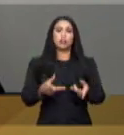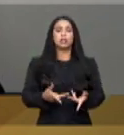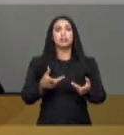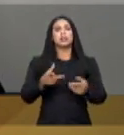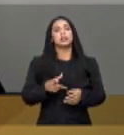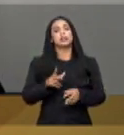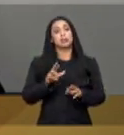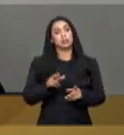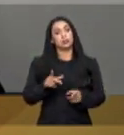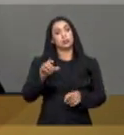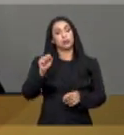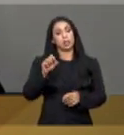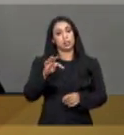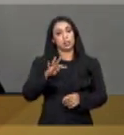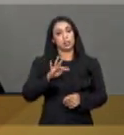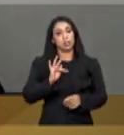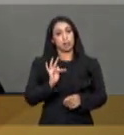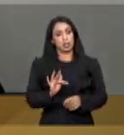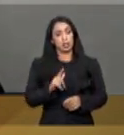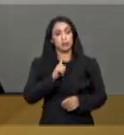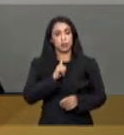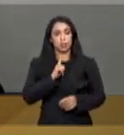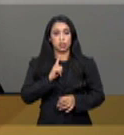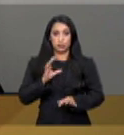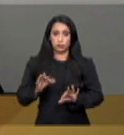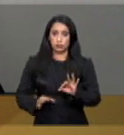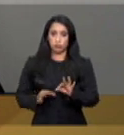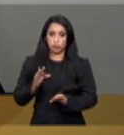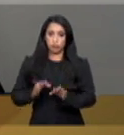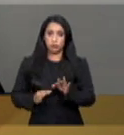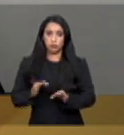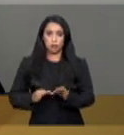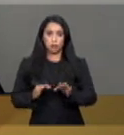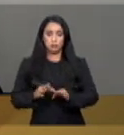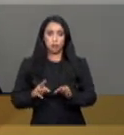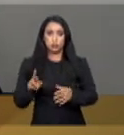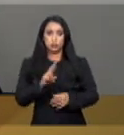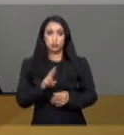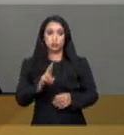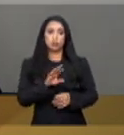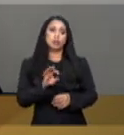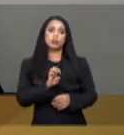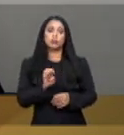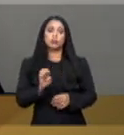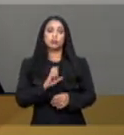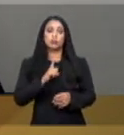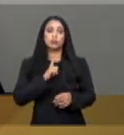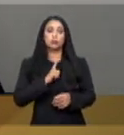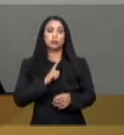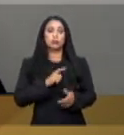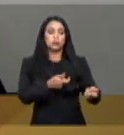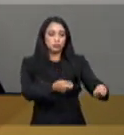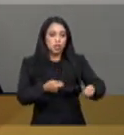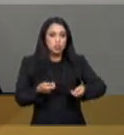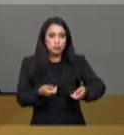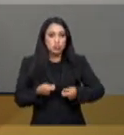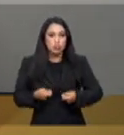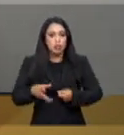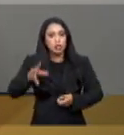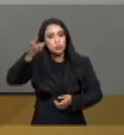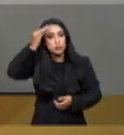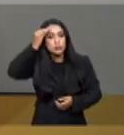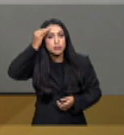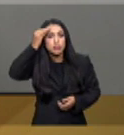Tribunal, que veio a prevalecer nos julgamentos dos primeiros recursos que aqui chegaram e passaram a ter a